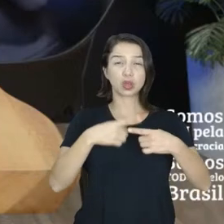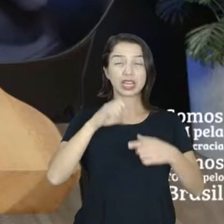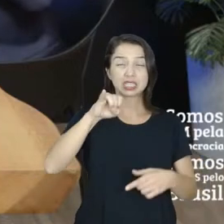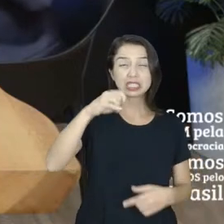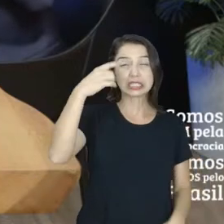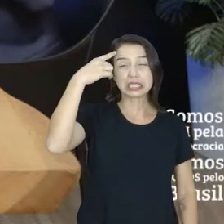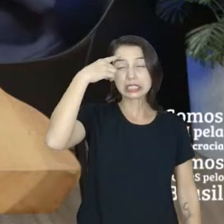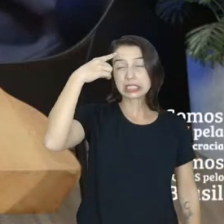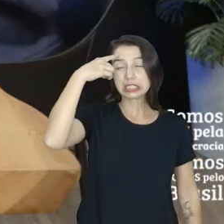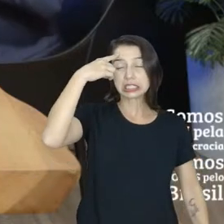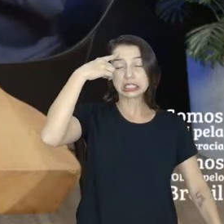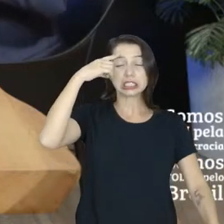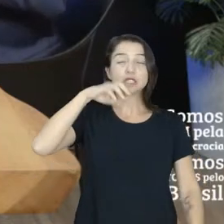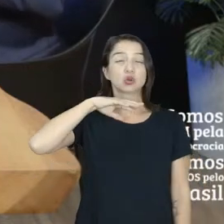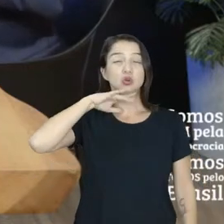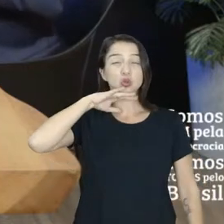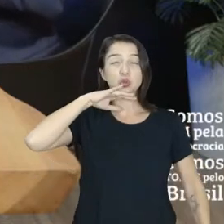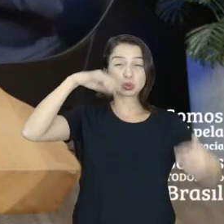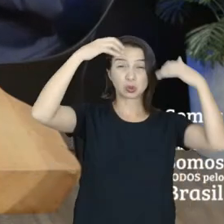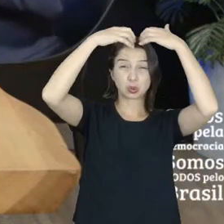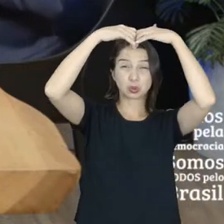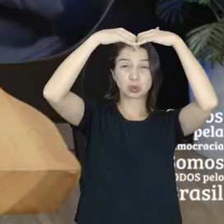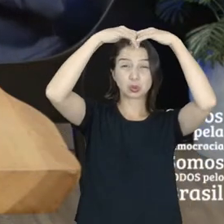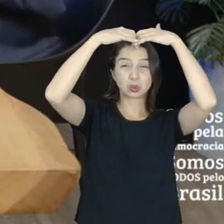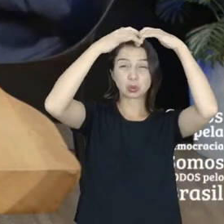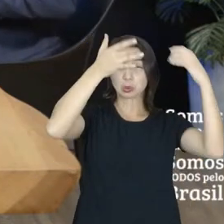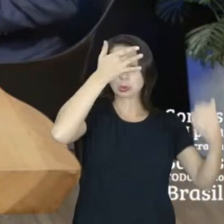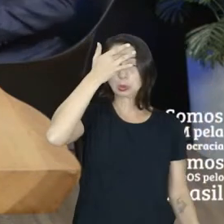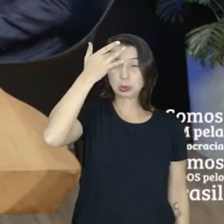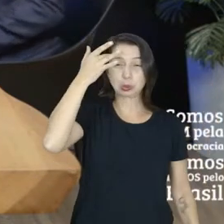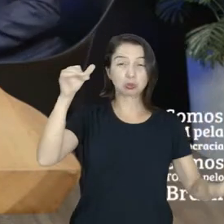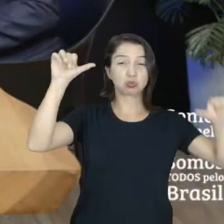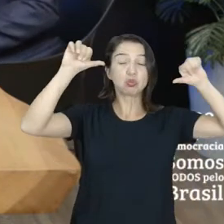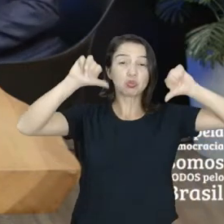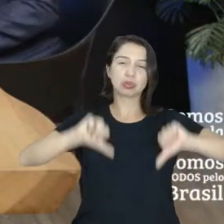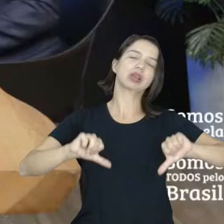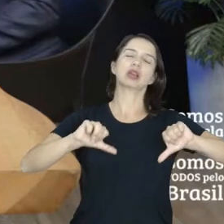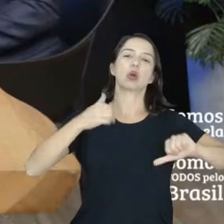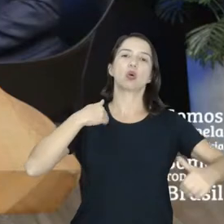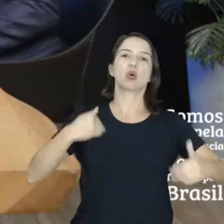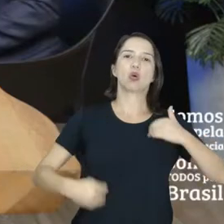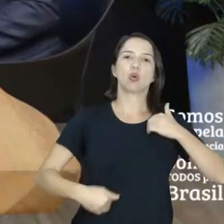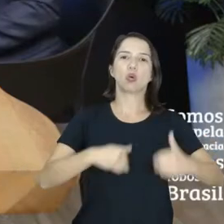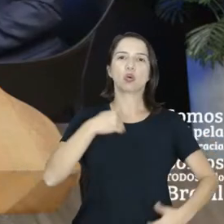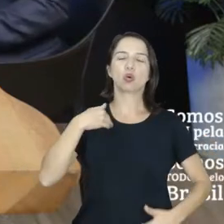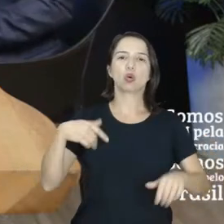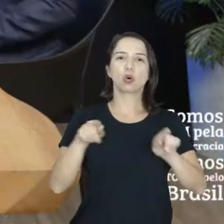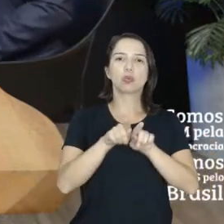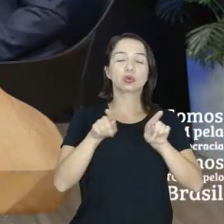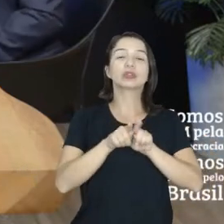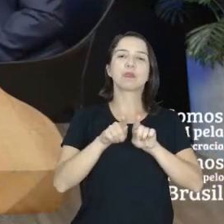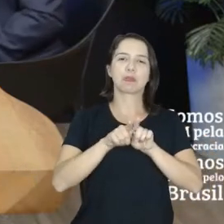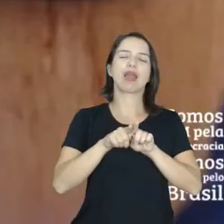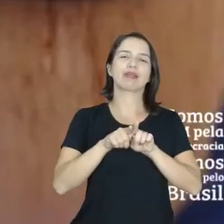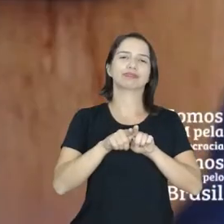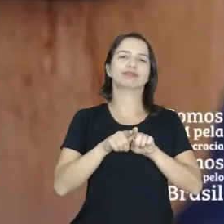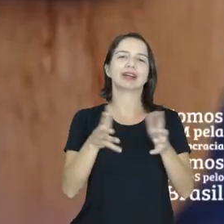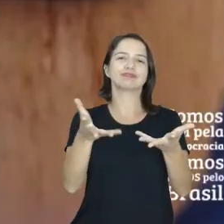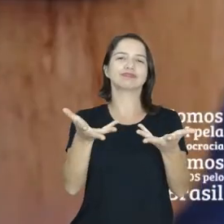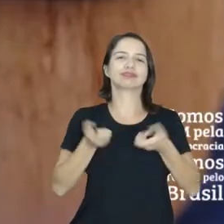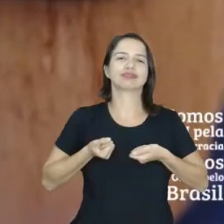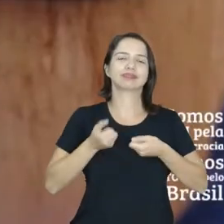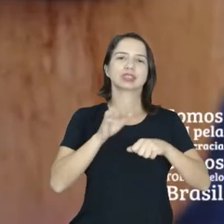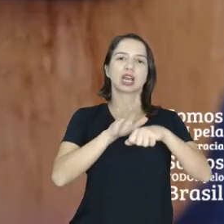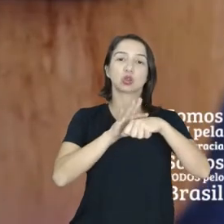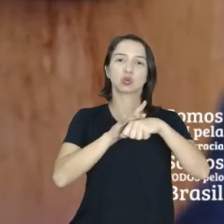A central hormonal do corpo, né, que é a glândula hipófise, ela é ligada ao hipotálamo, é